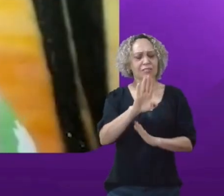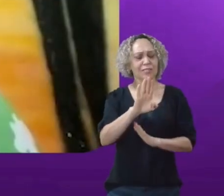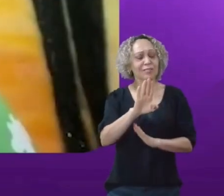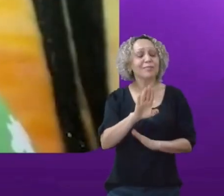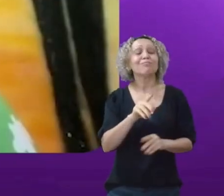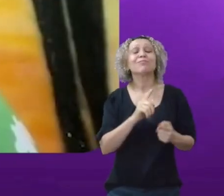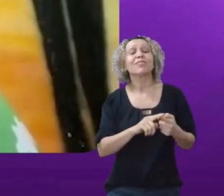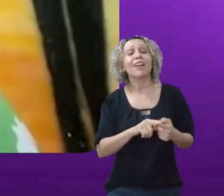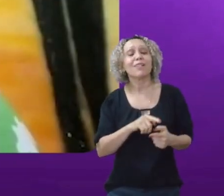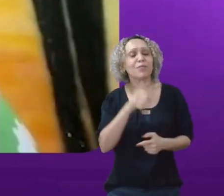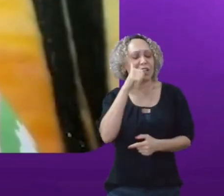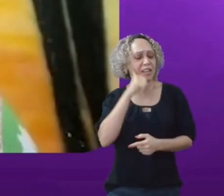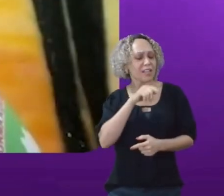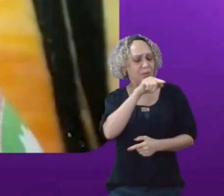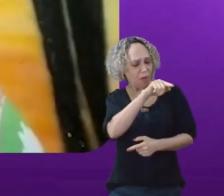sem trégua,